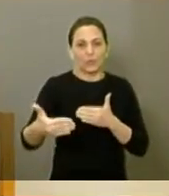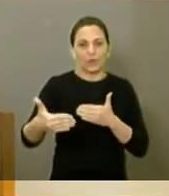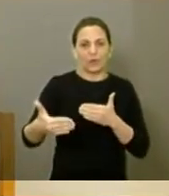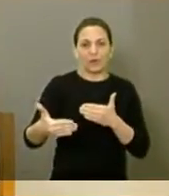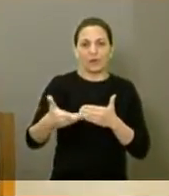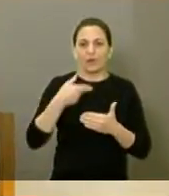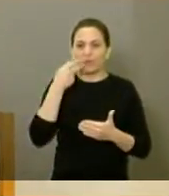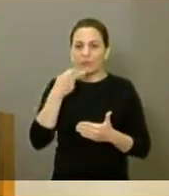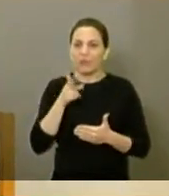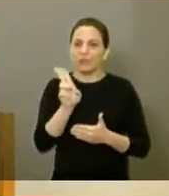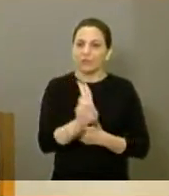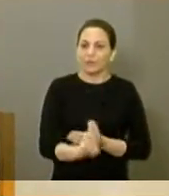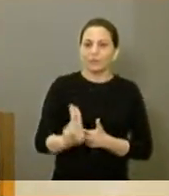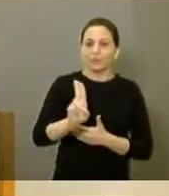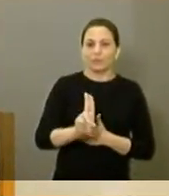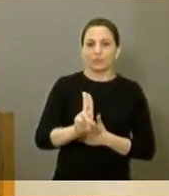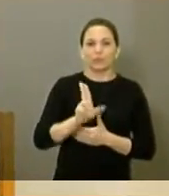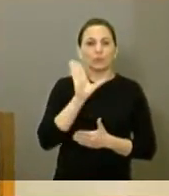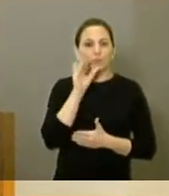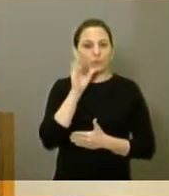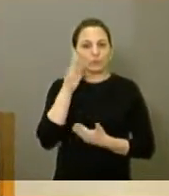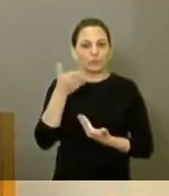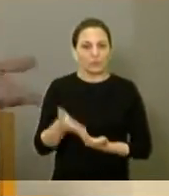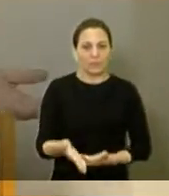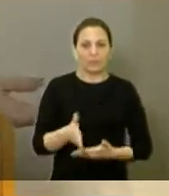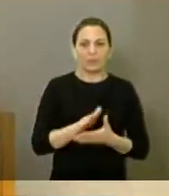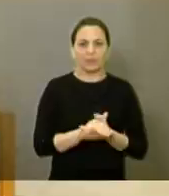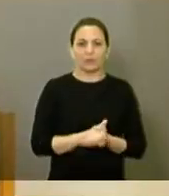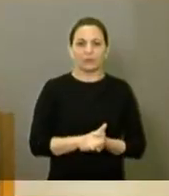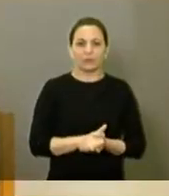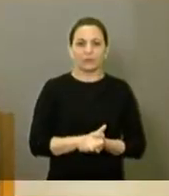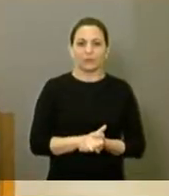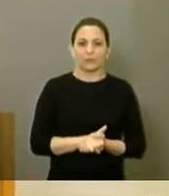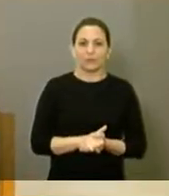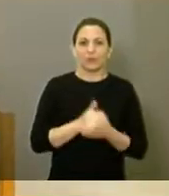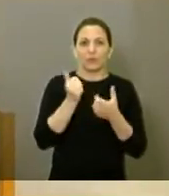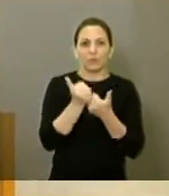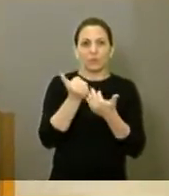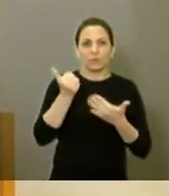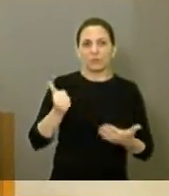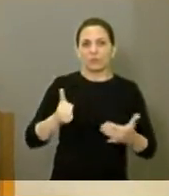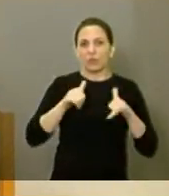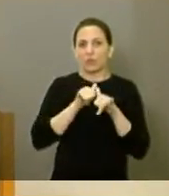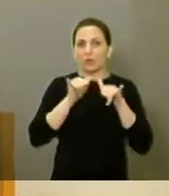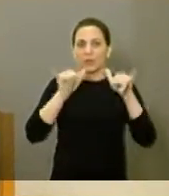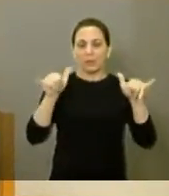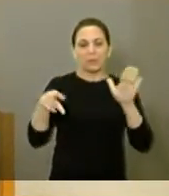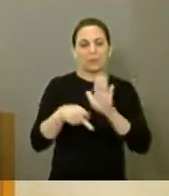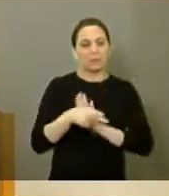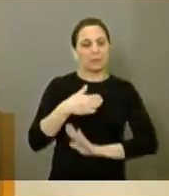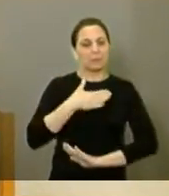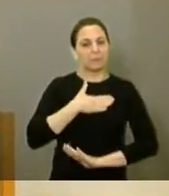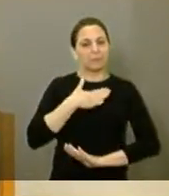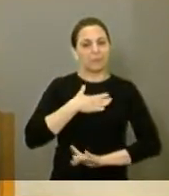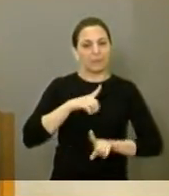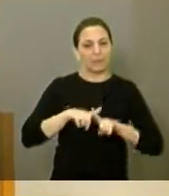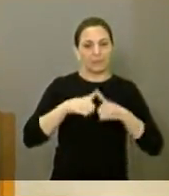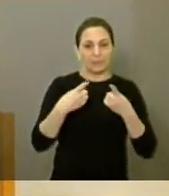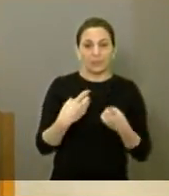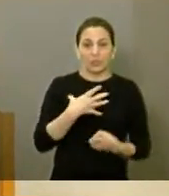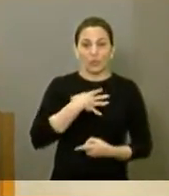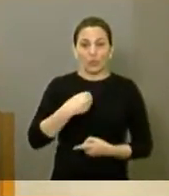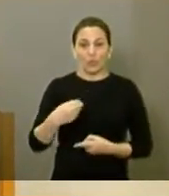falar que estava usando um assessor na campanha e forma firme